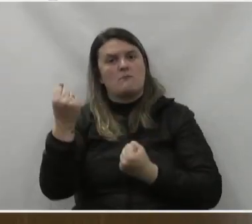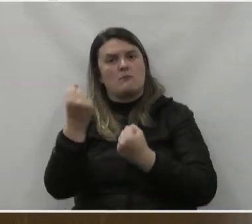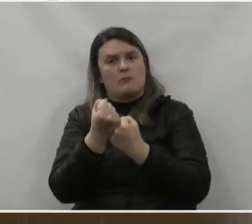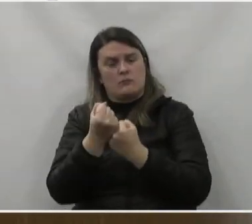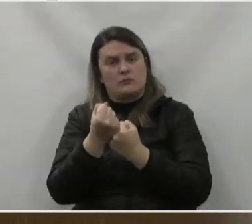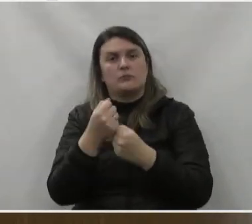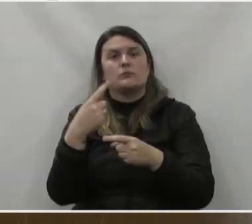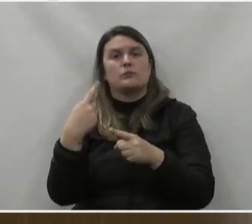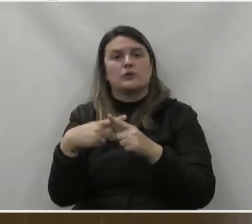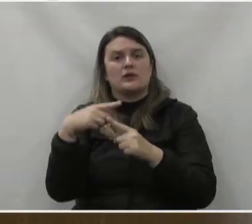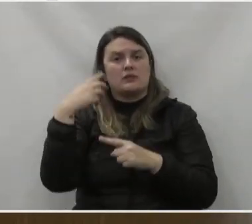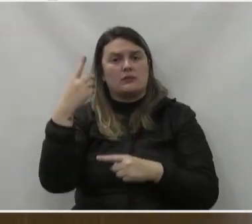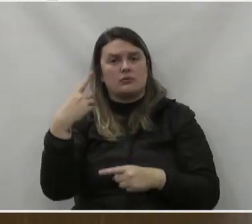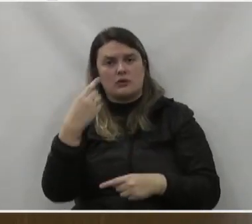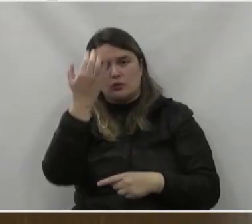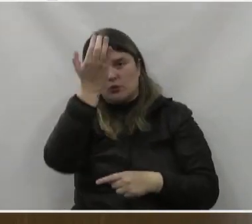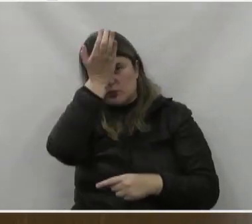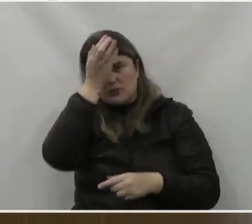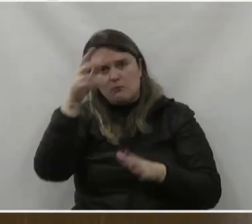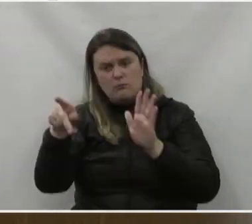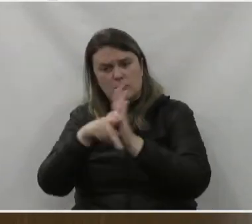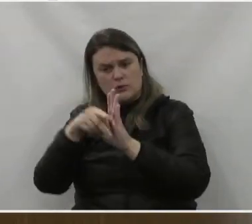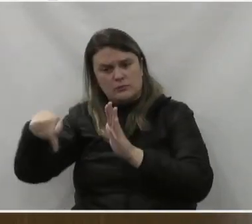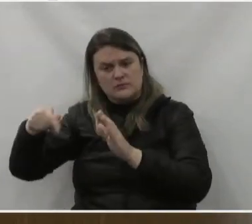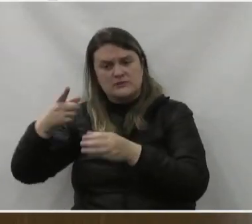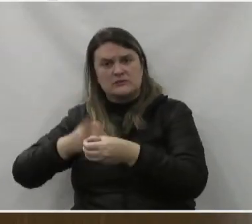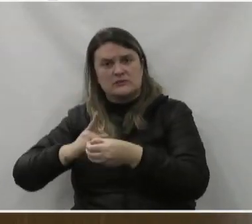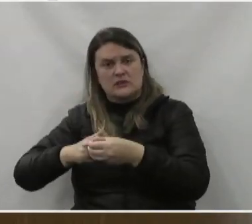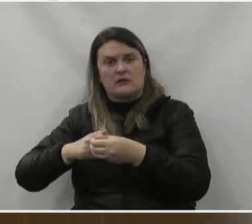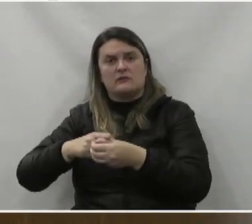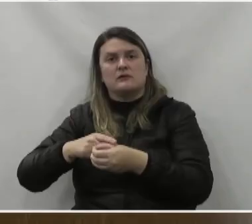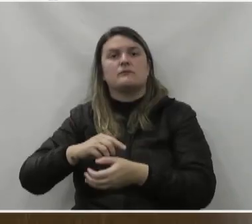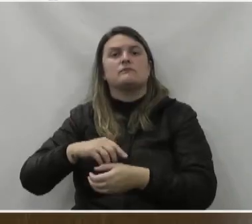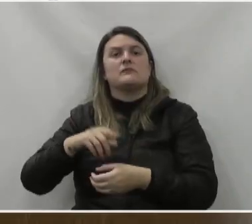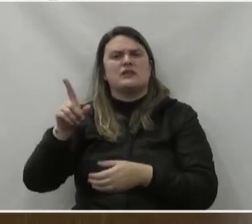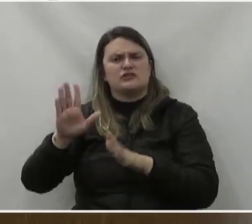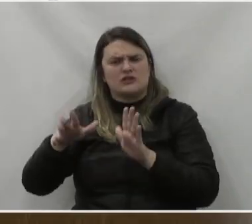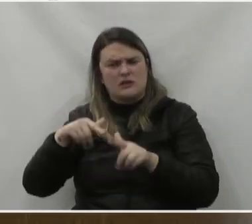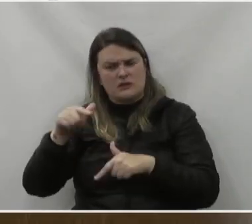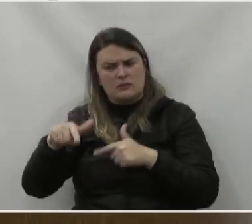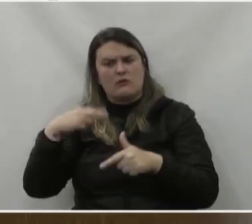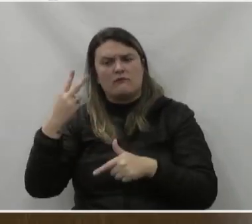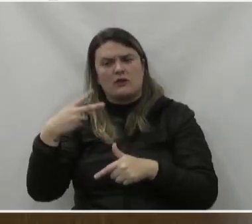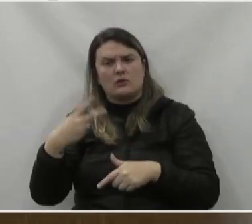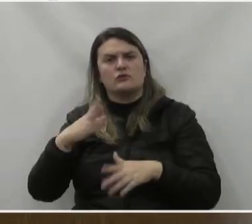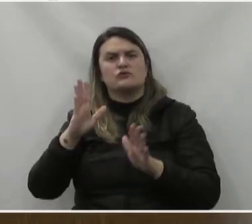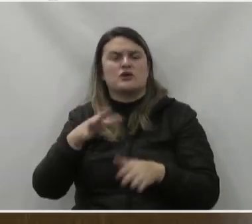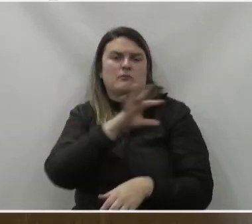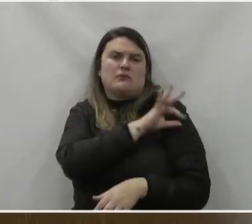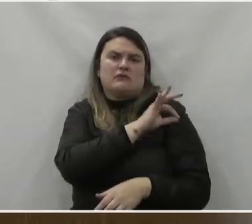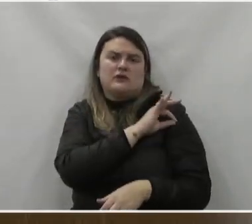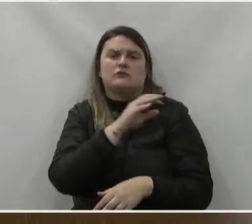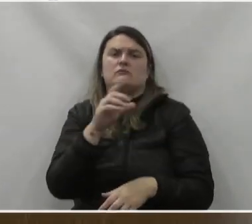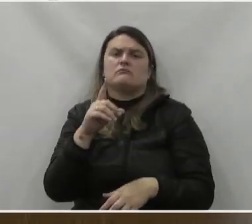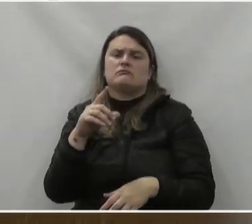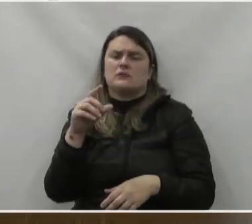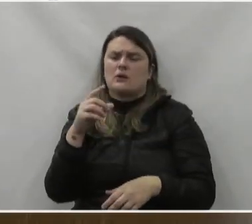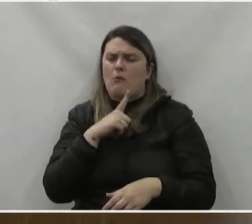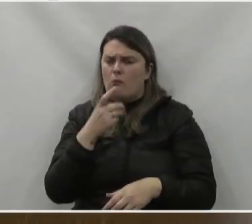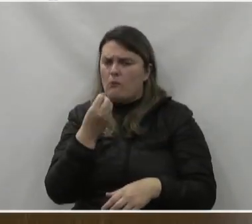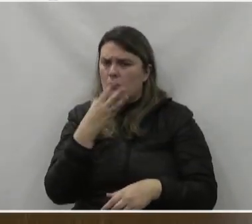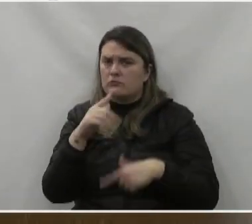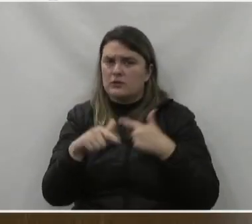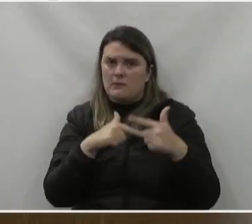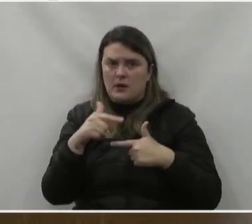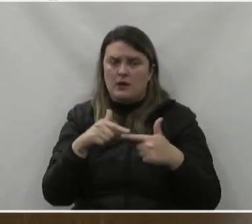porque ele é aqui da cidade. Muitos aqui não gostam, mas ele já foi vereador, já foi prefeito e fez um excelente mandato. E